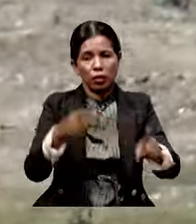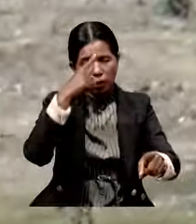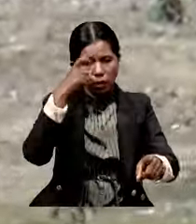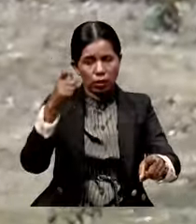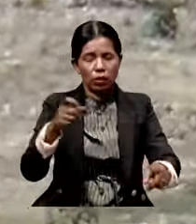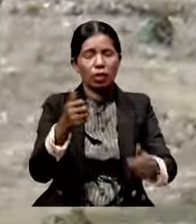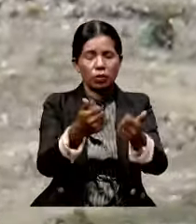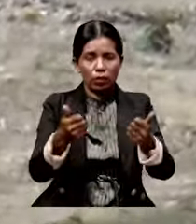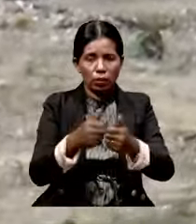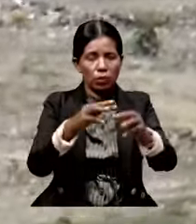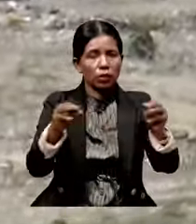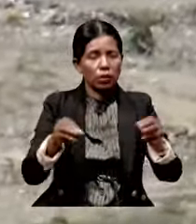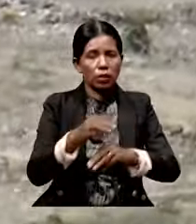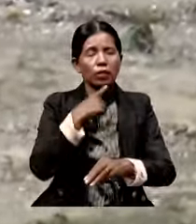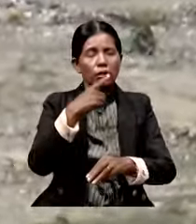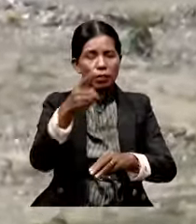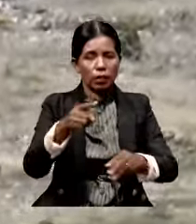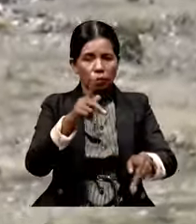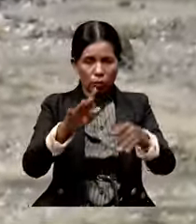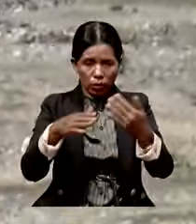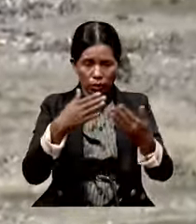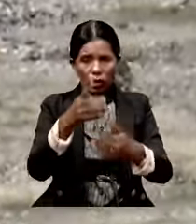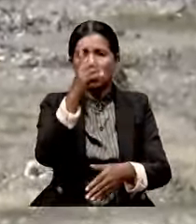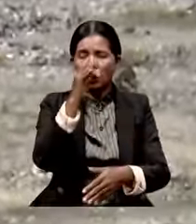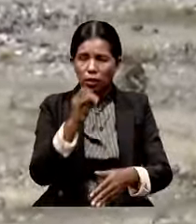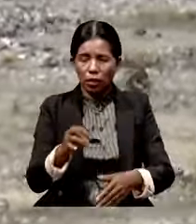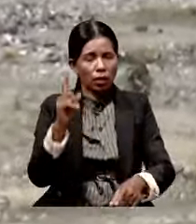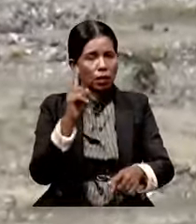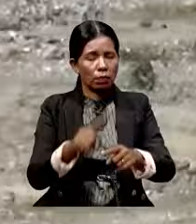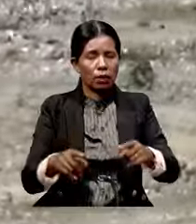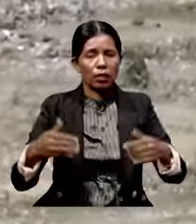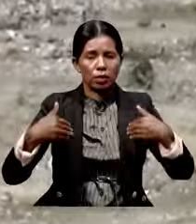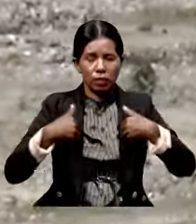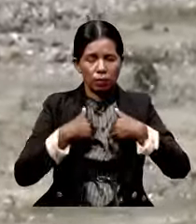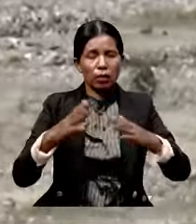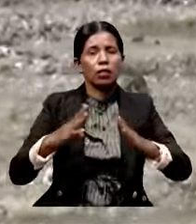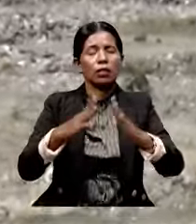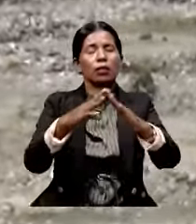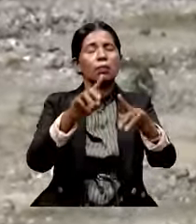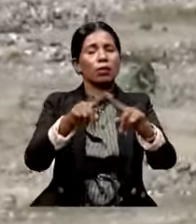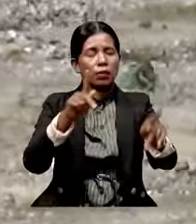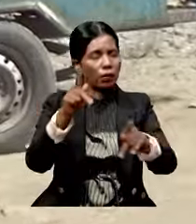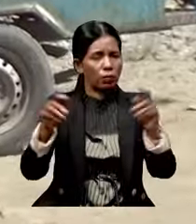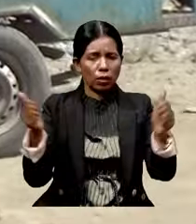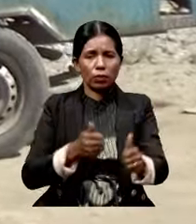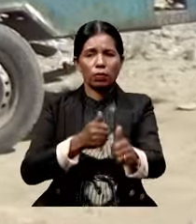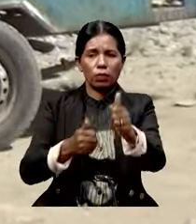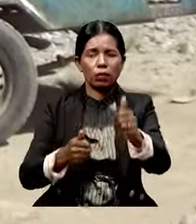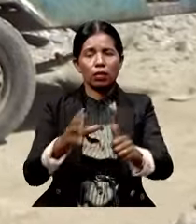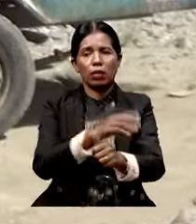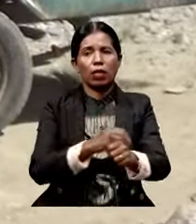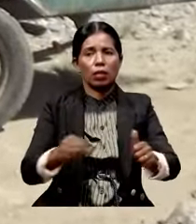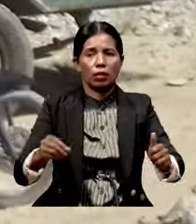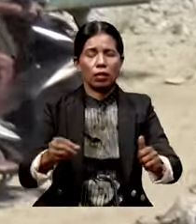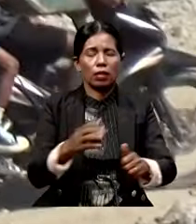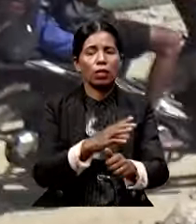a autoridade do município Díli avisa na ba comunidade e a Díli laran atula bele a queca animal e a cidade, bebe comunidade la cumpri, o de continua a queca